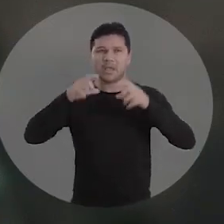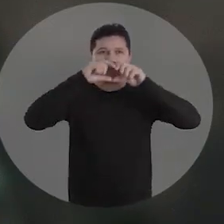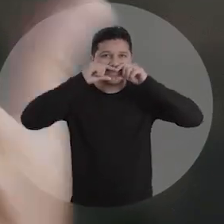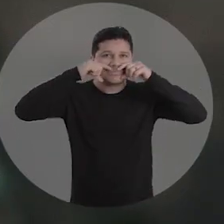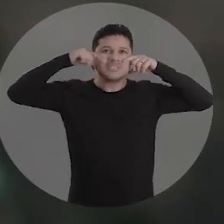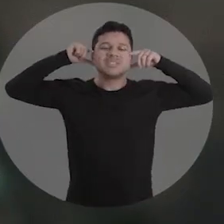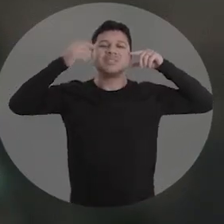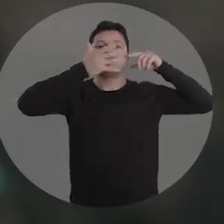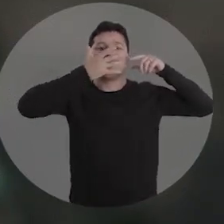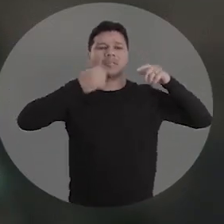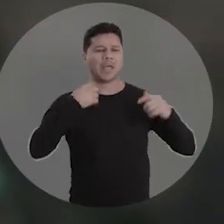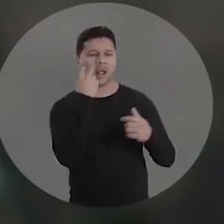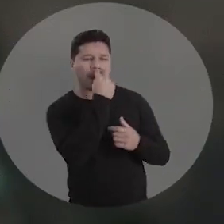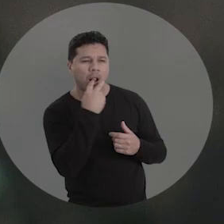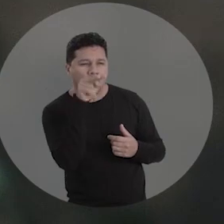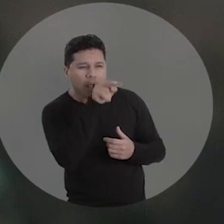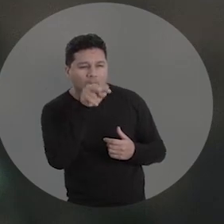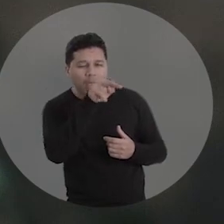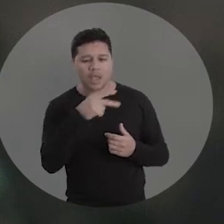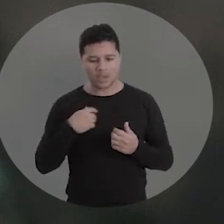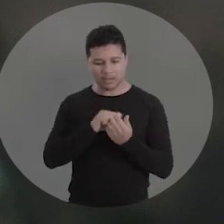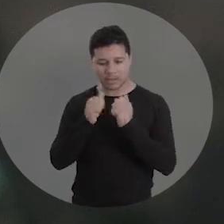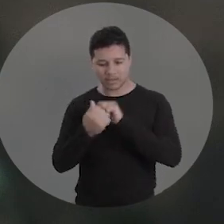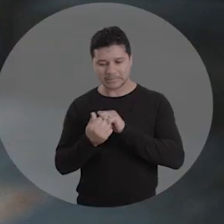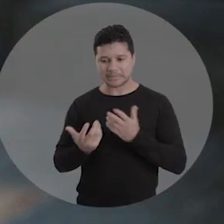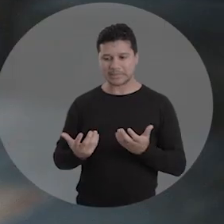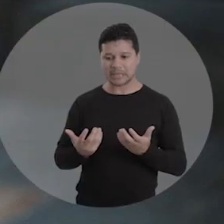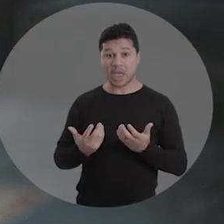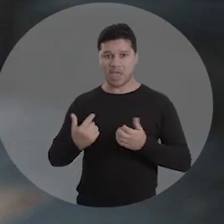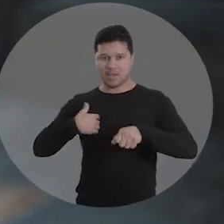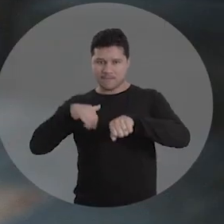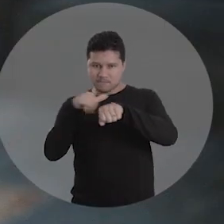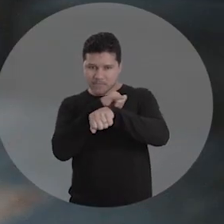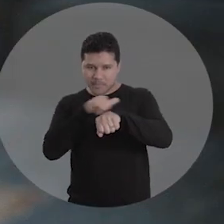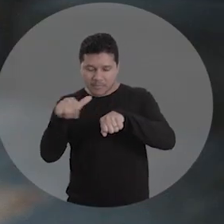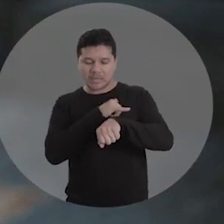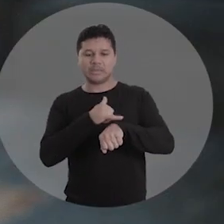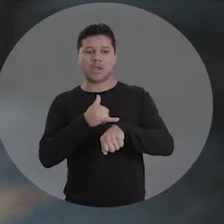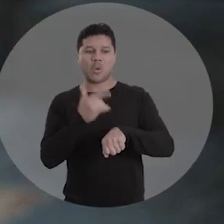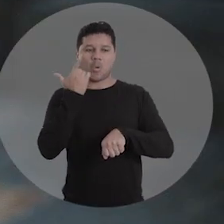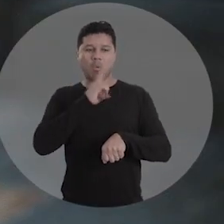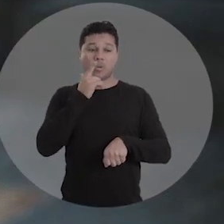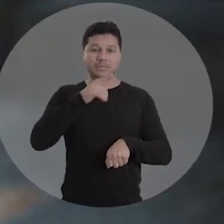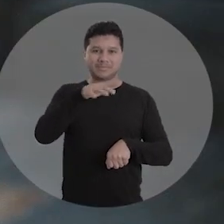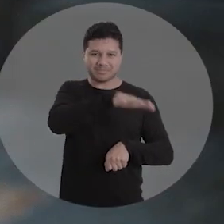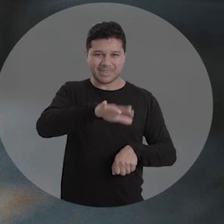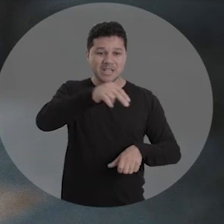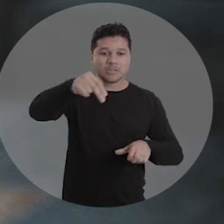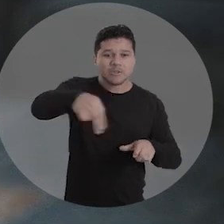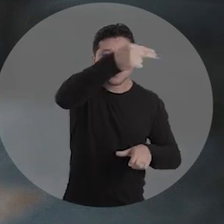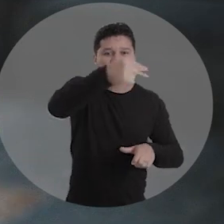transparente que eu possa continuar lendo lado como é que eu vou me adaptar a isso aí a manobra que eu tive para poder me virar na parte de